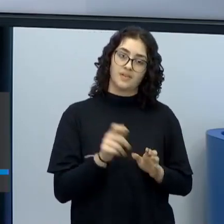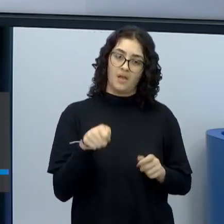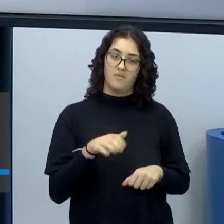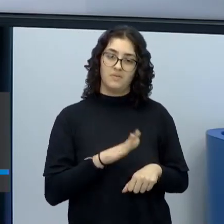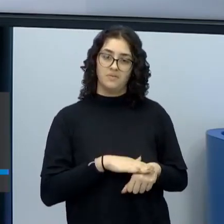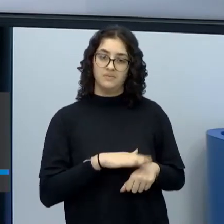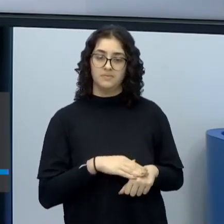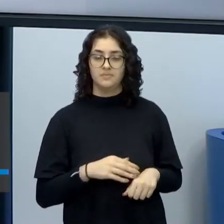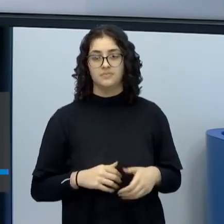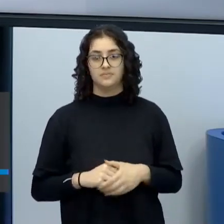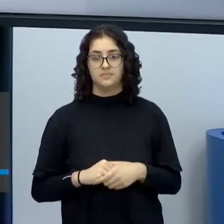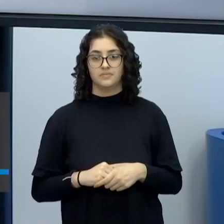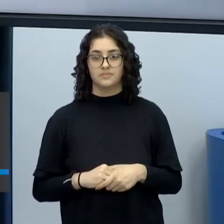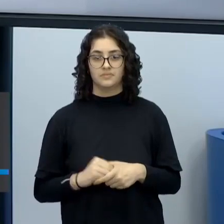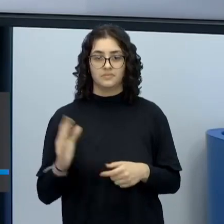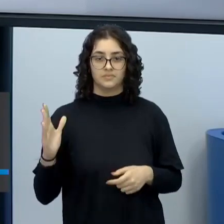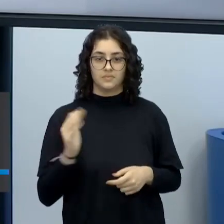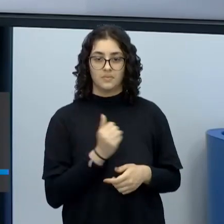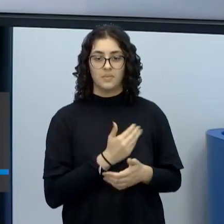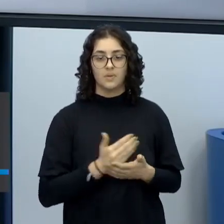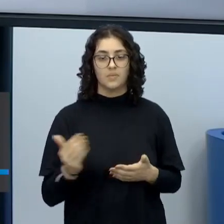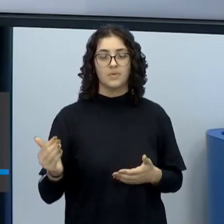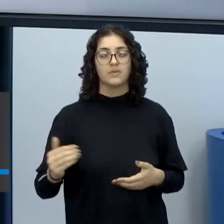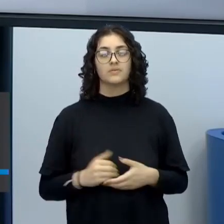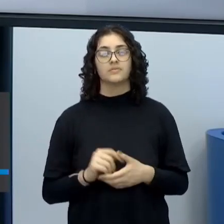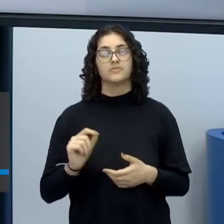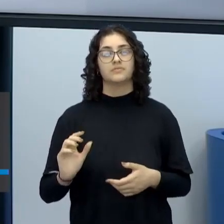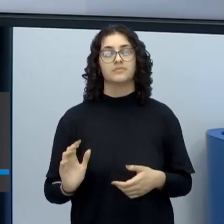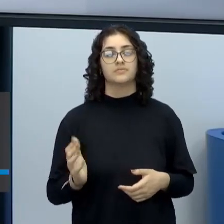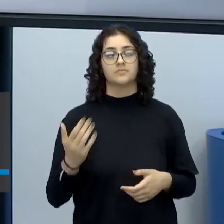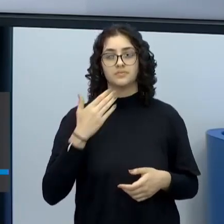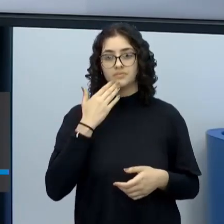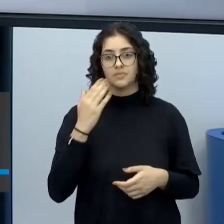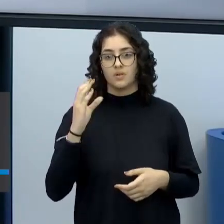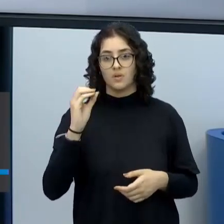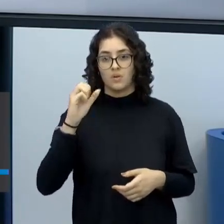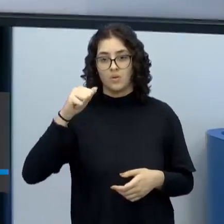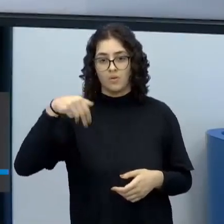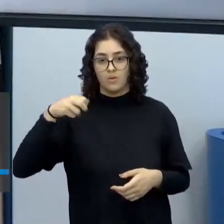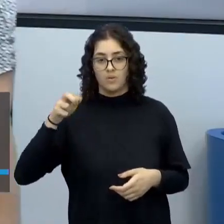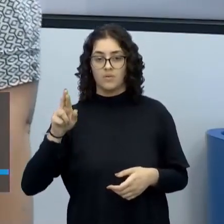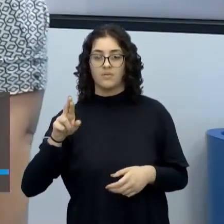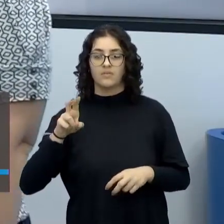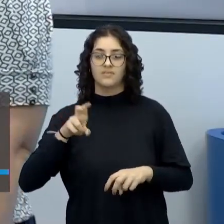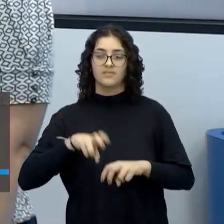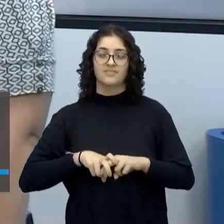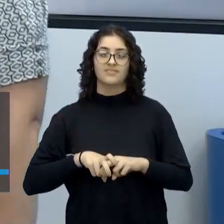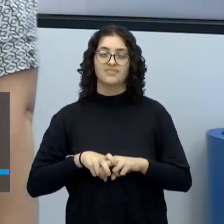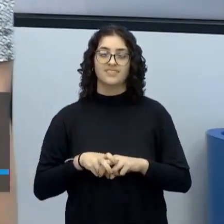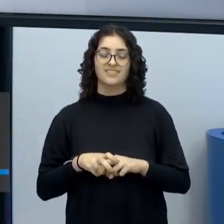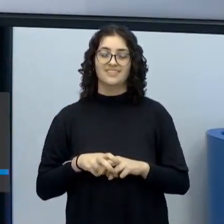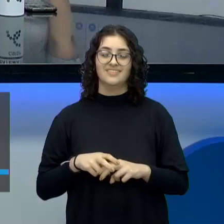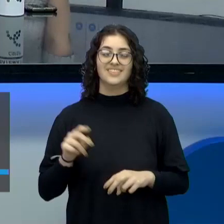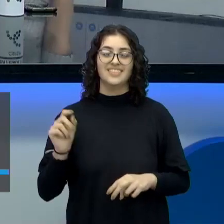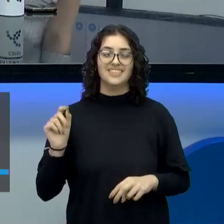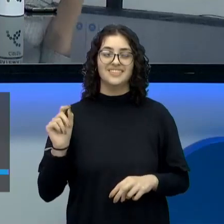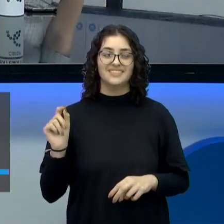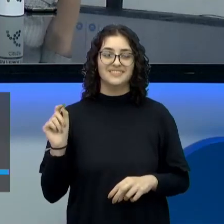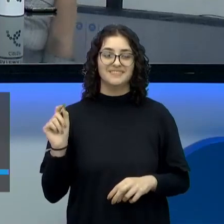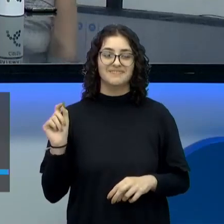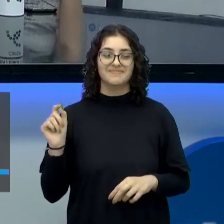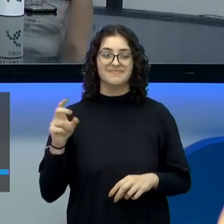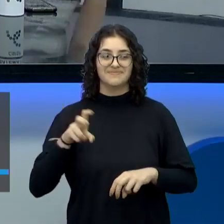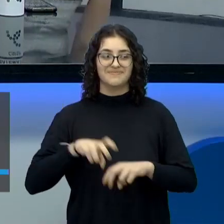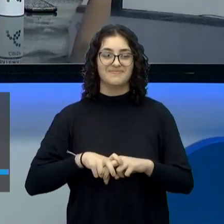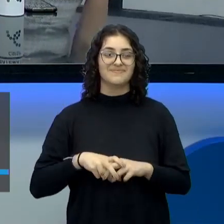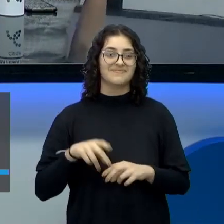fazer, tá bom? Ok. Então, vamos começar. Bom. O que vai acontecer? Eu vou pedir pro Osmar sentar, então ele tá ali já com o computador, Óculos. ele vai sentar